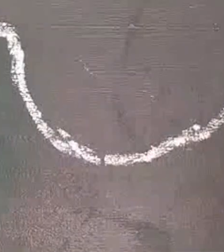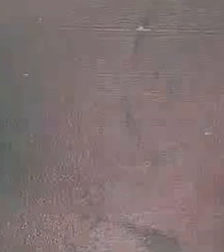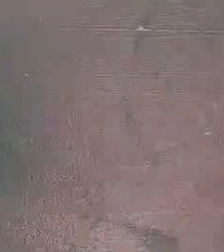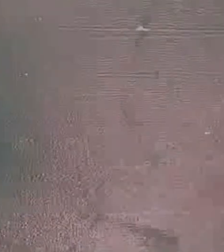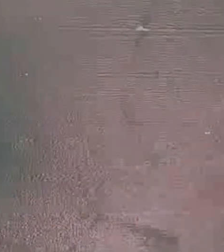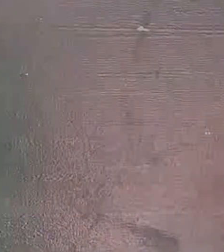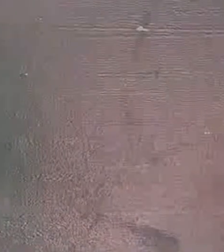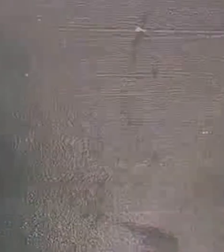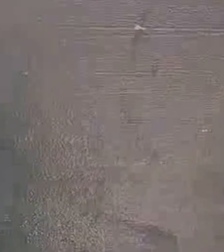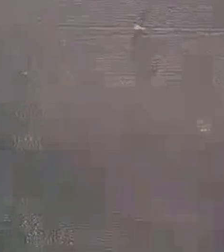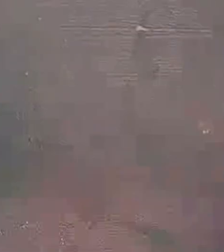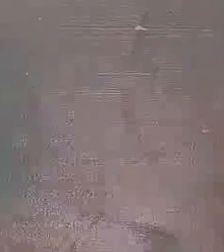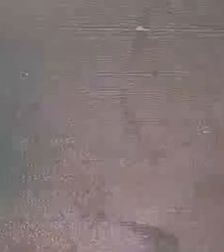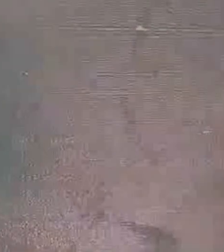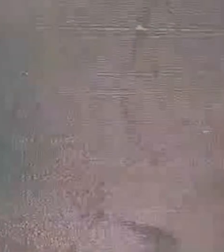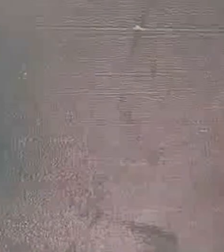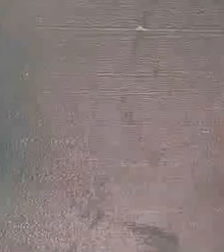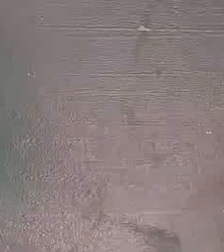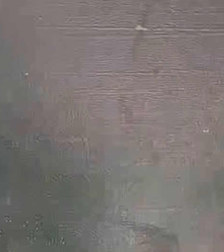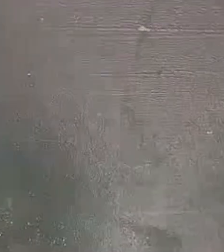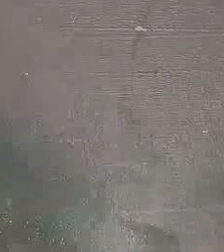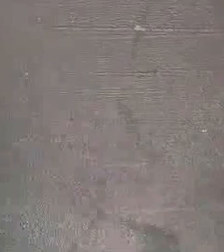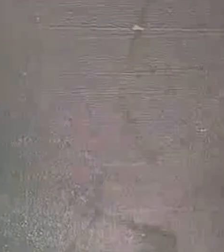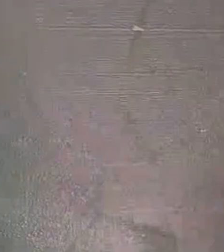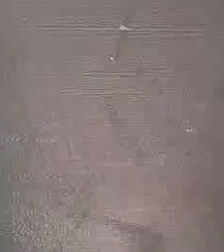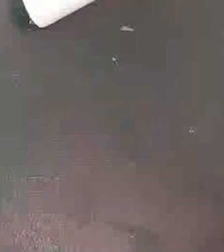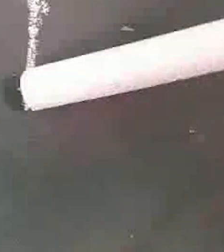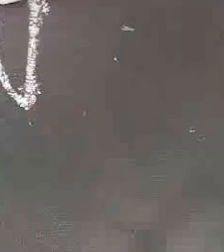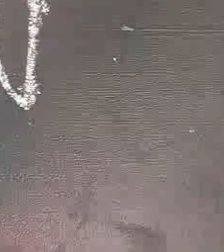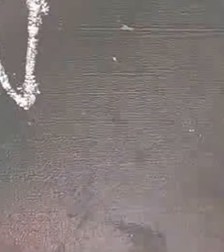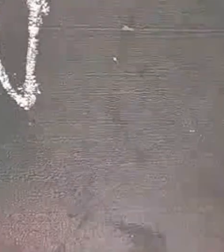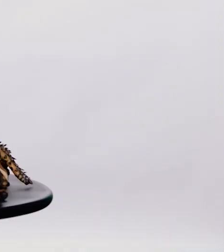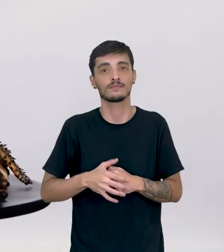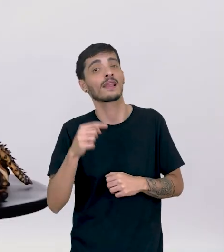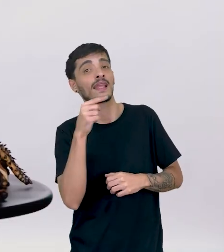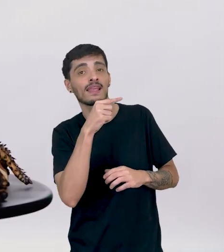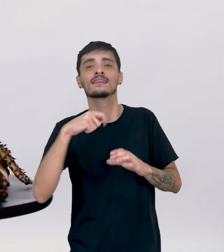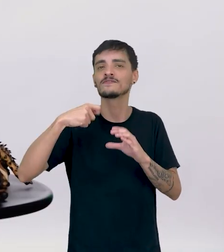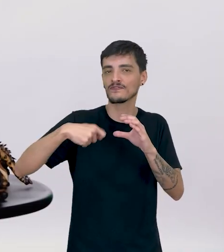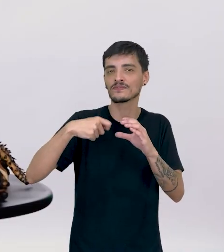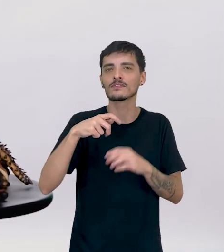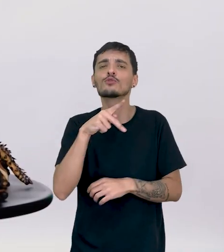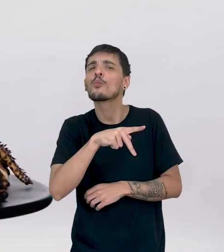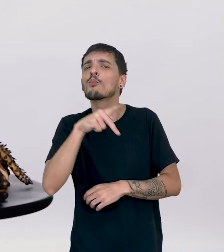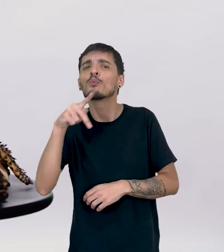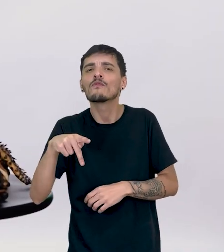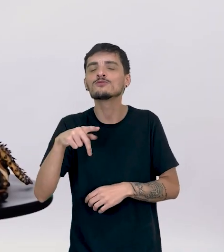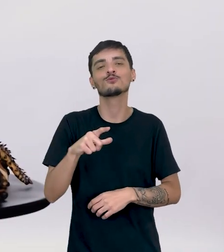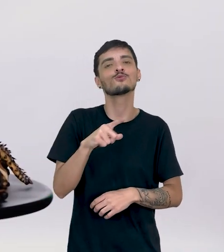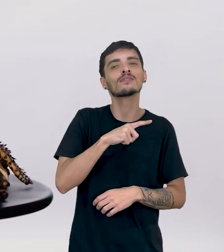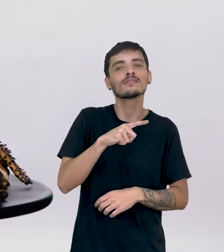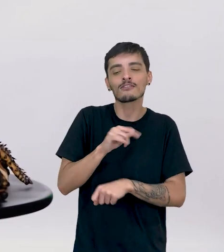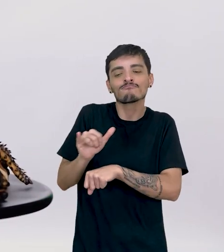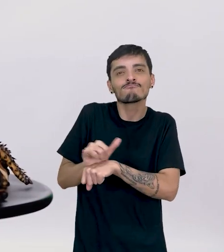garotinha e do garoto sobre uma lousa. O giz escreve: giz. No vídeo Giz, a professora Soraya